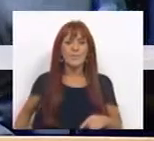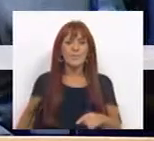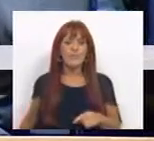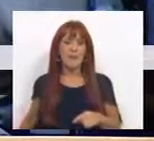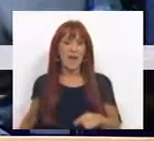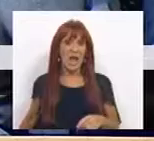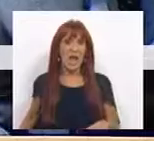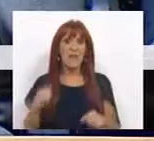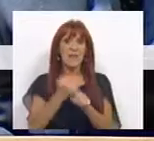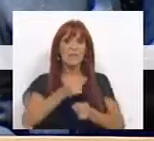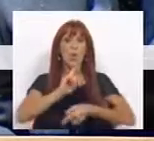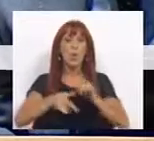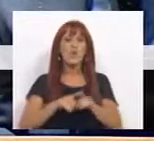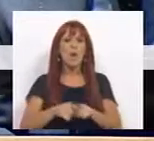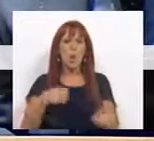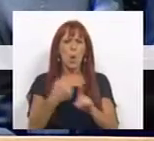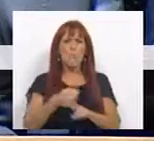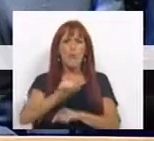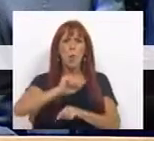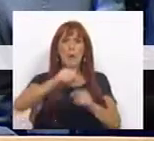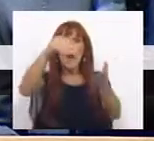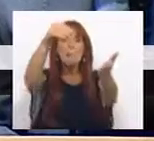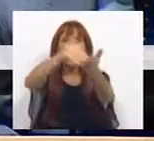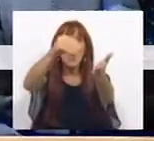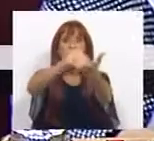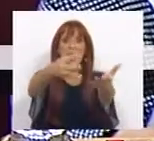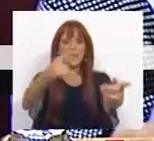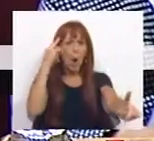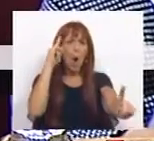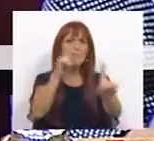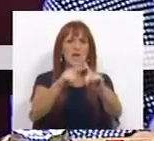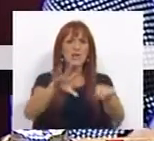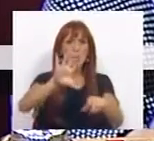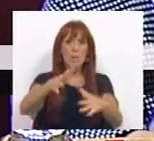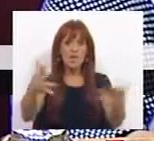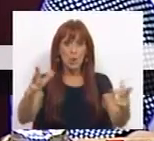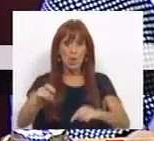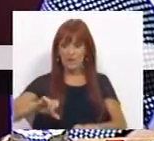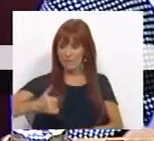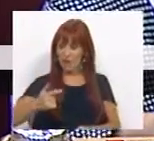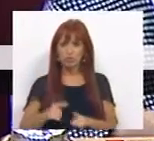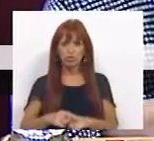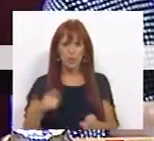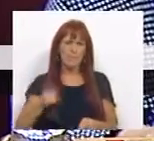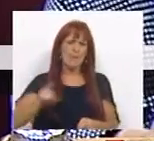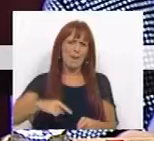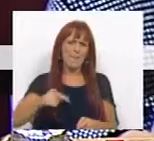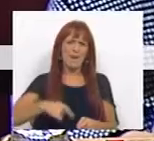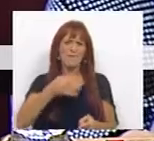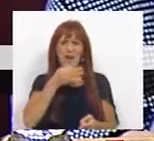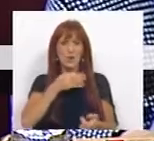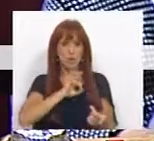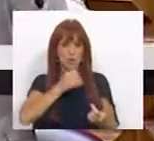a tarefa é justamente combater a pobreza. Esse tem que ser um objetivo deste país. E quando os Verdes já por diversas vezes se dirigiram ao